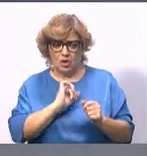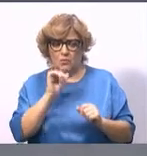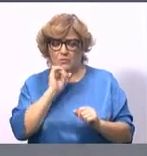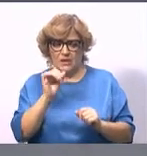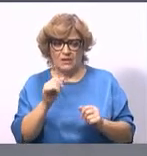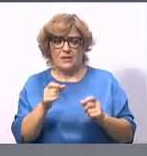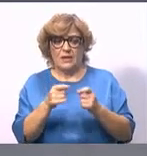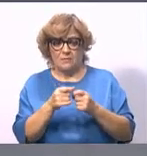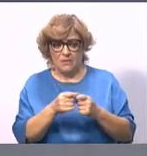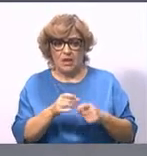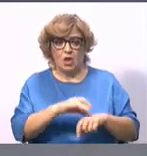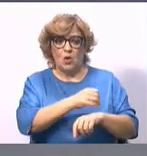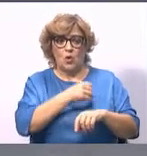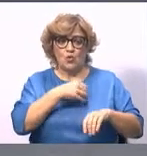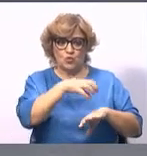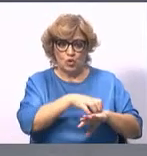através do endereço de e-mail